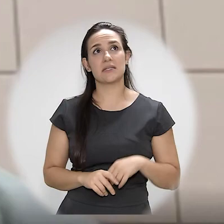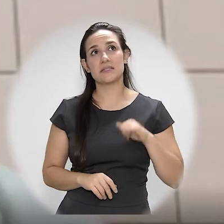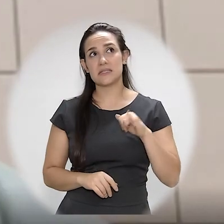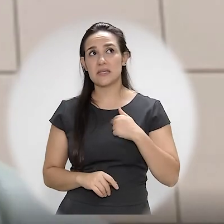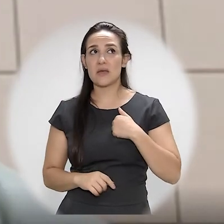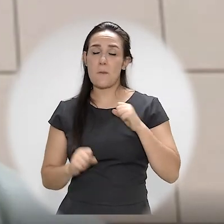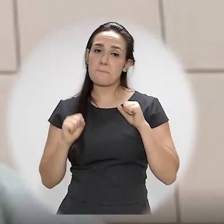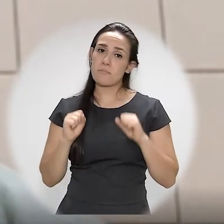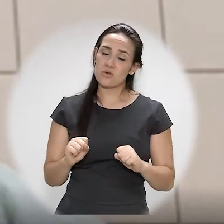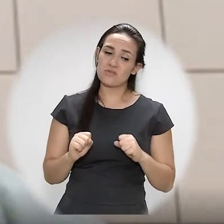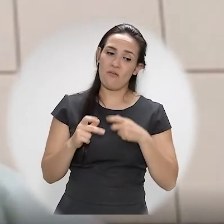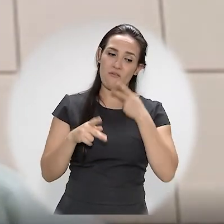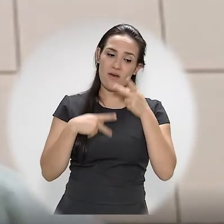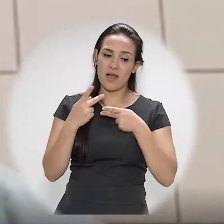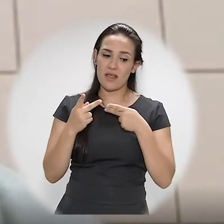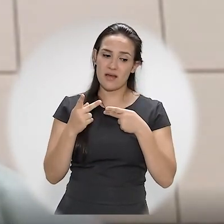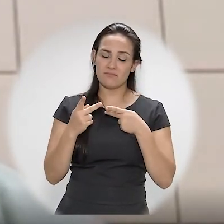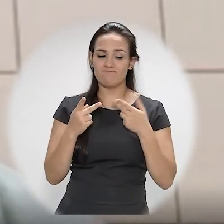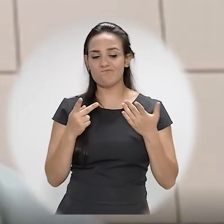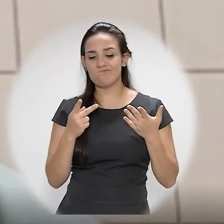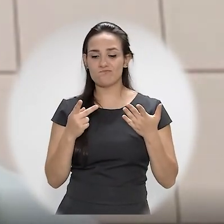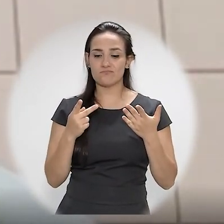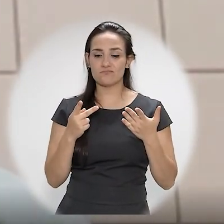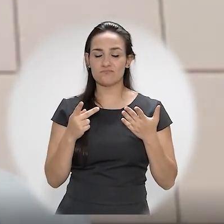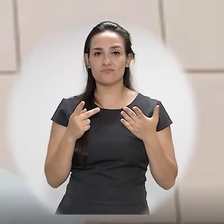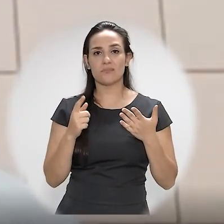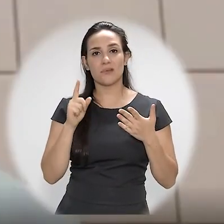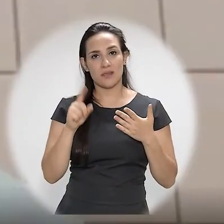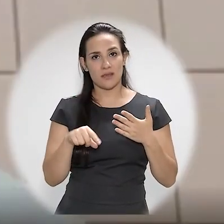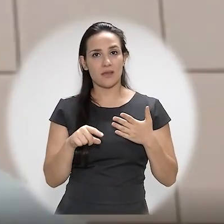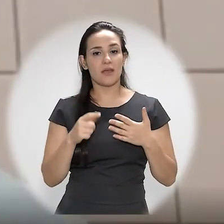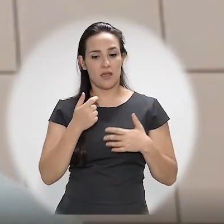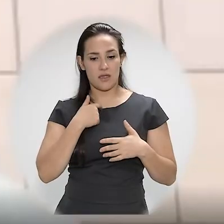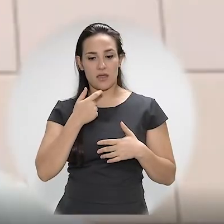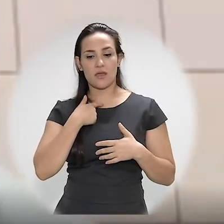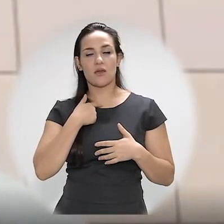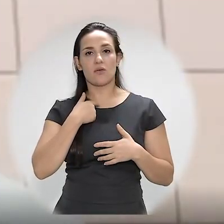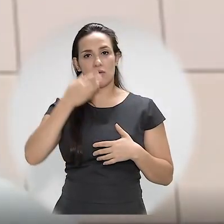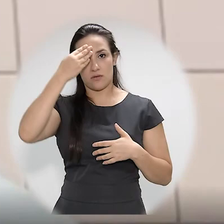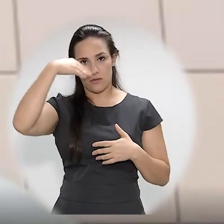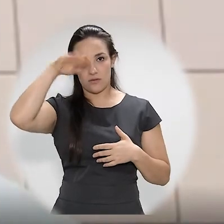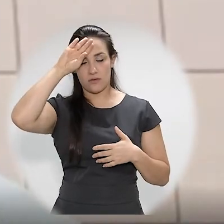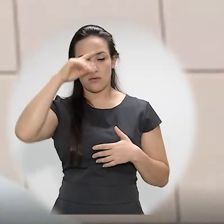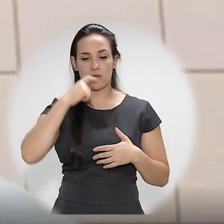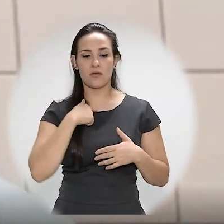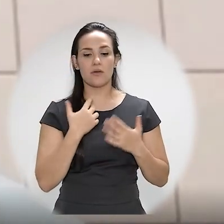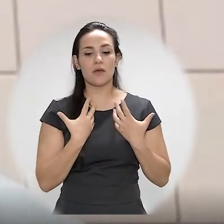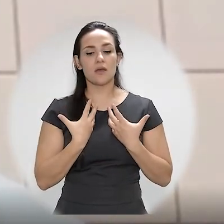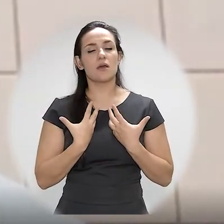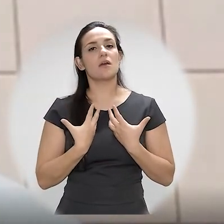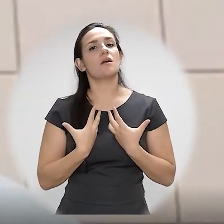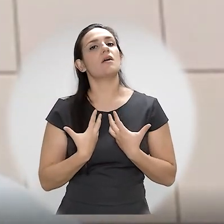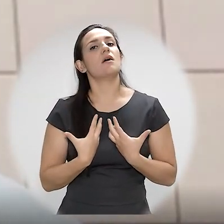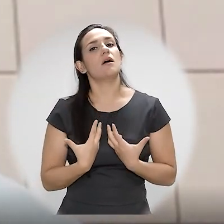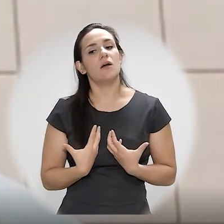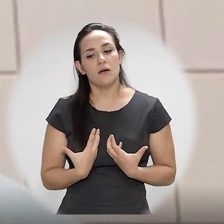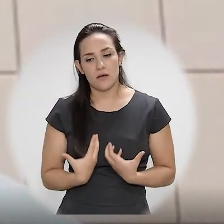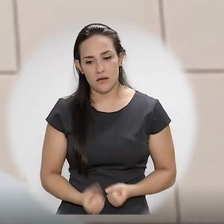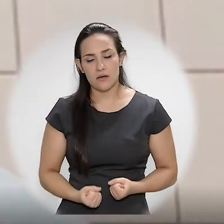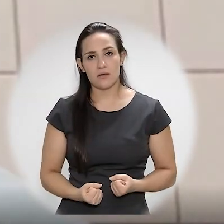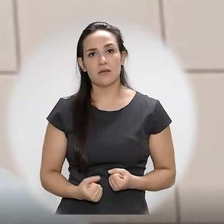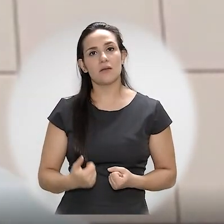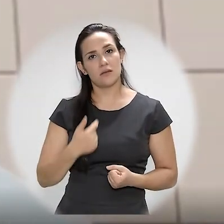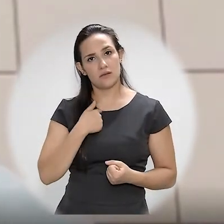pudesse falar alguma coisa, seria: eu, como enfermeira, estou cansada,